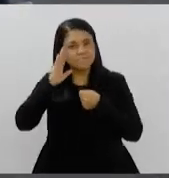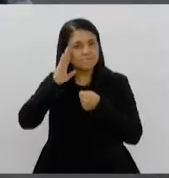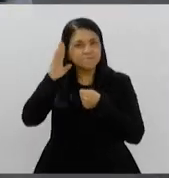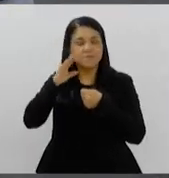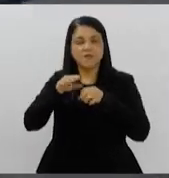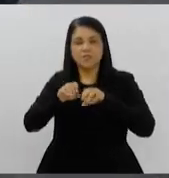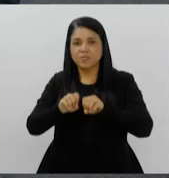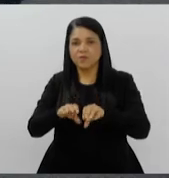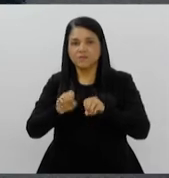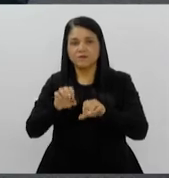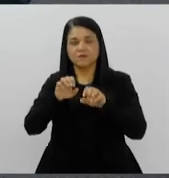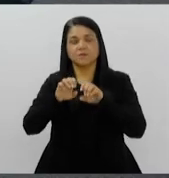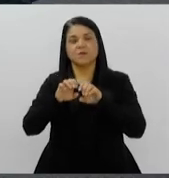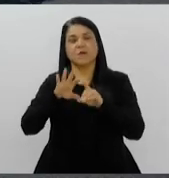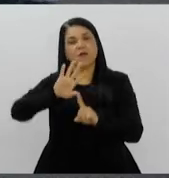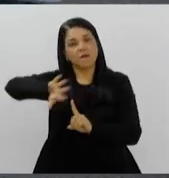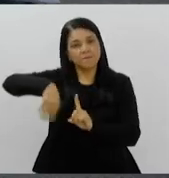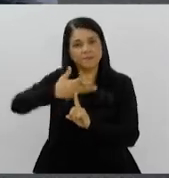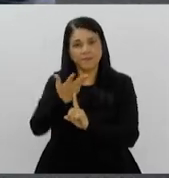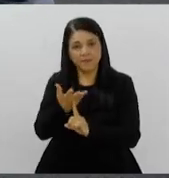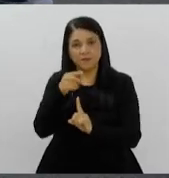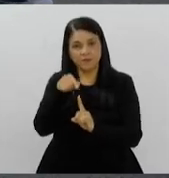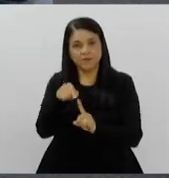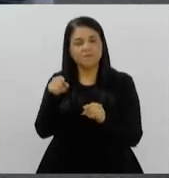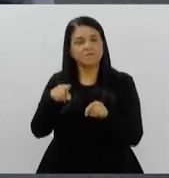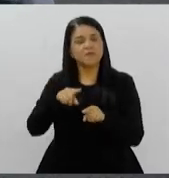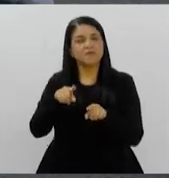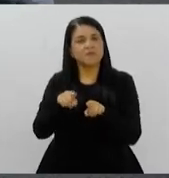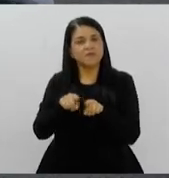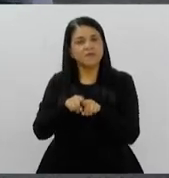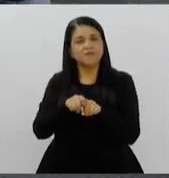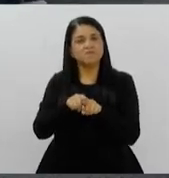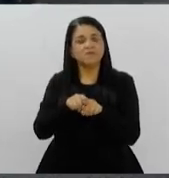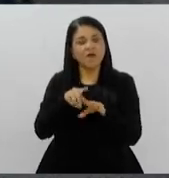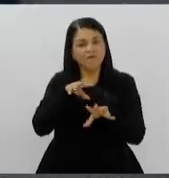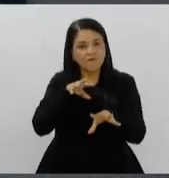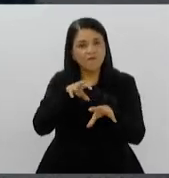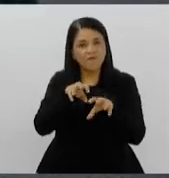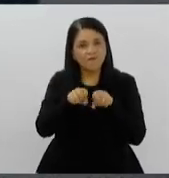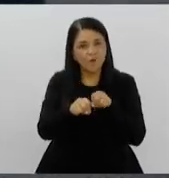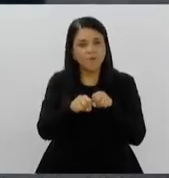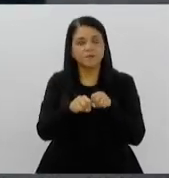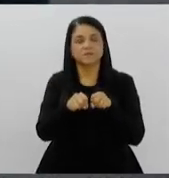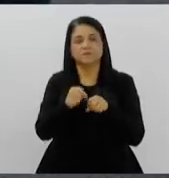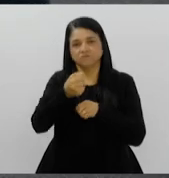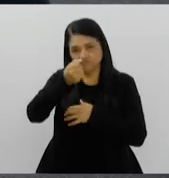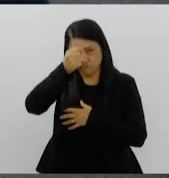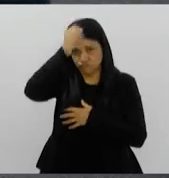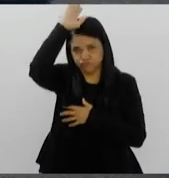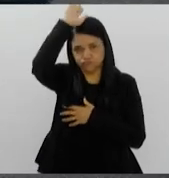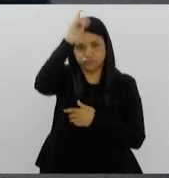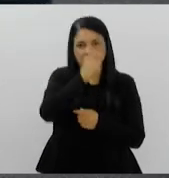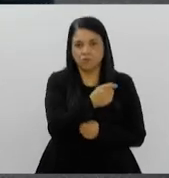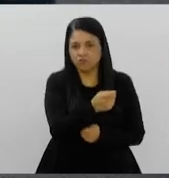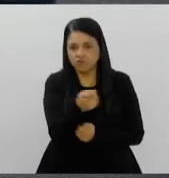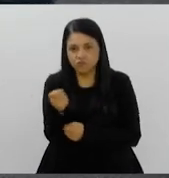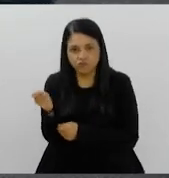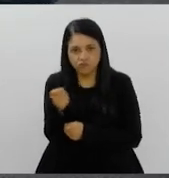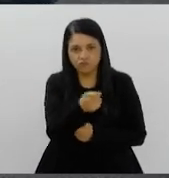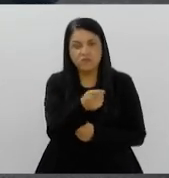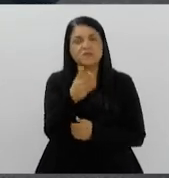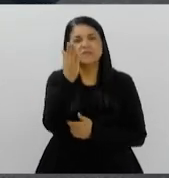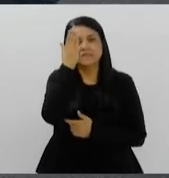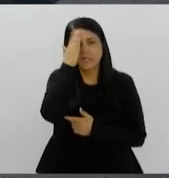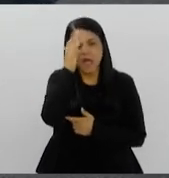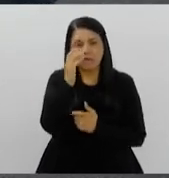educação ambiental, que trata especificamente, inclusive, da formação dos brigadistas. A gente sabe que o foco dos